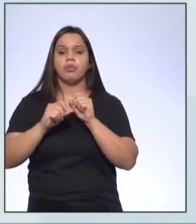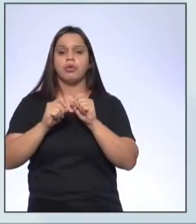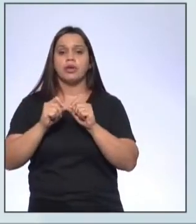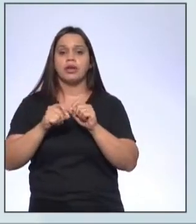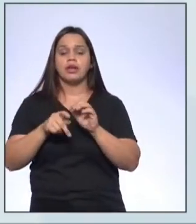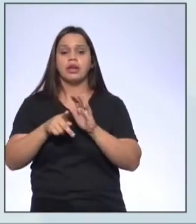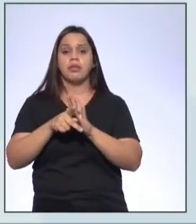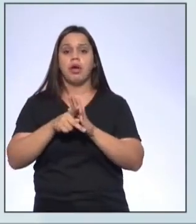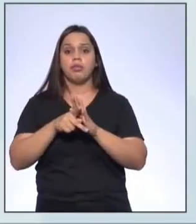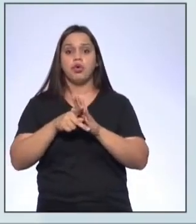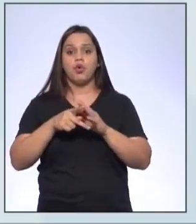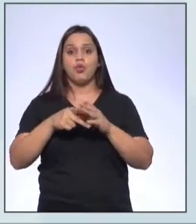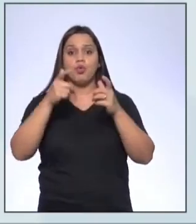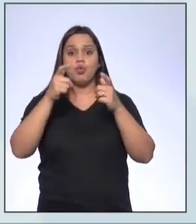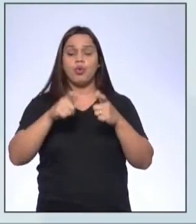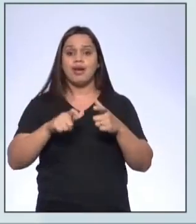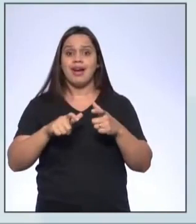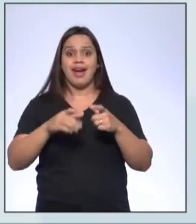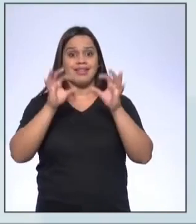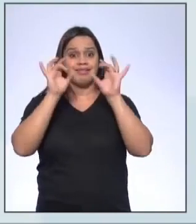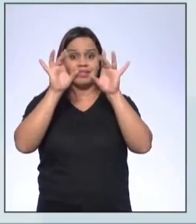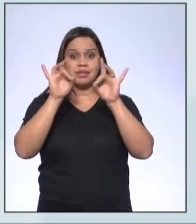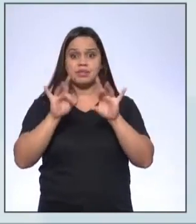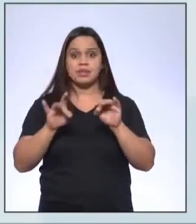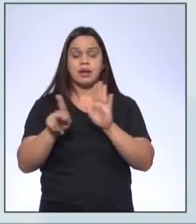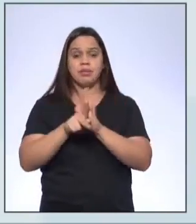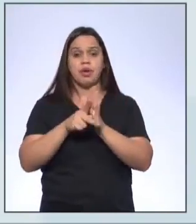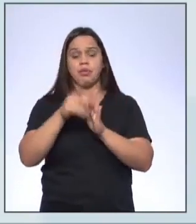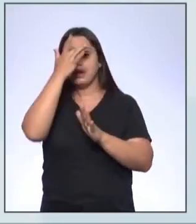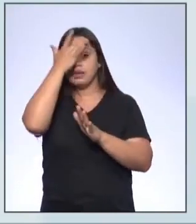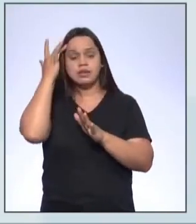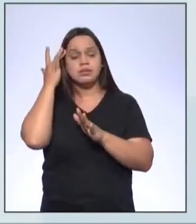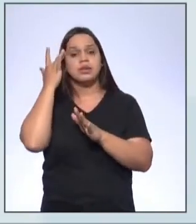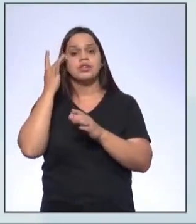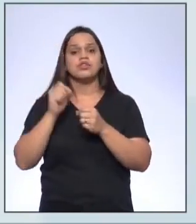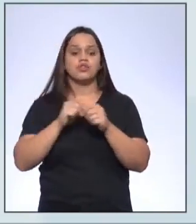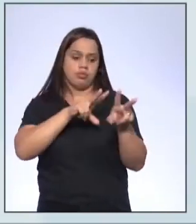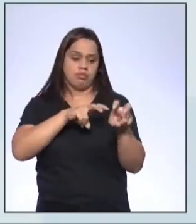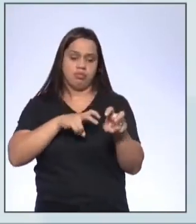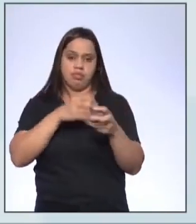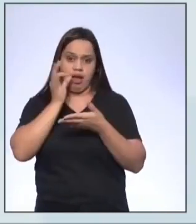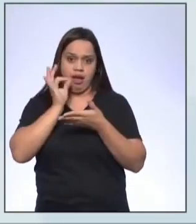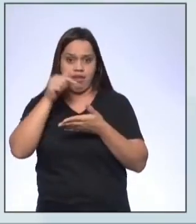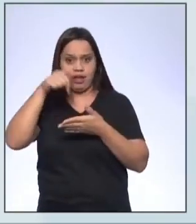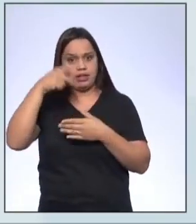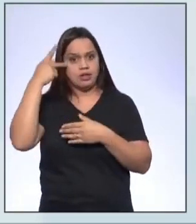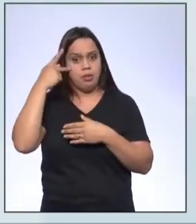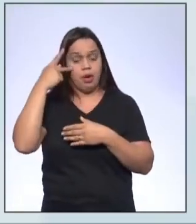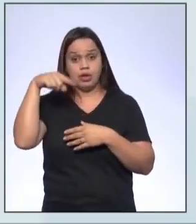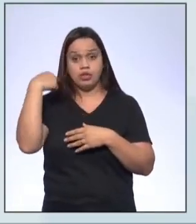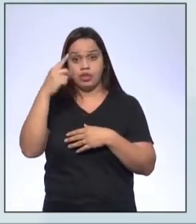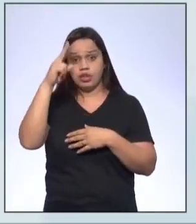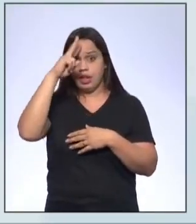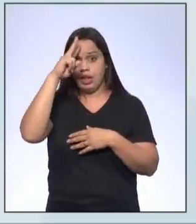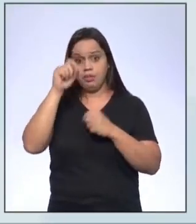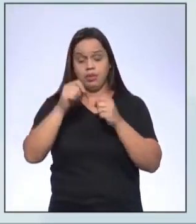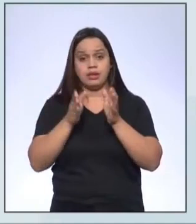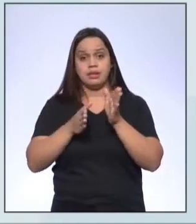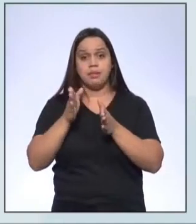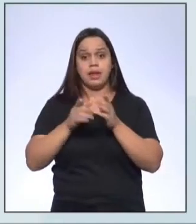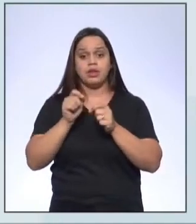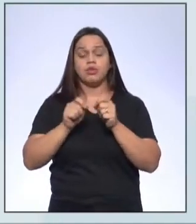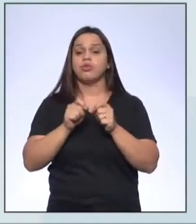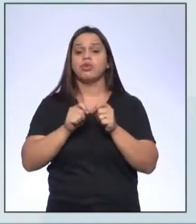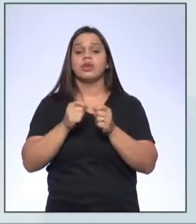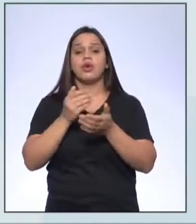um centro de localização urbana dos cafeicultores aqui de São Paulo. Né? E a gente lembra que esse período aí, até início do